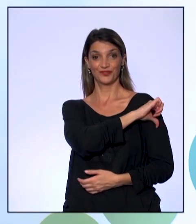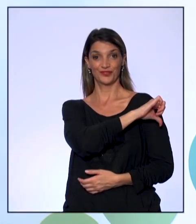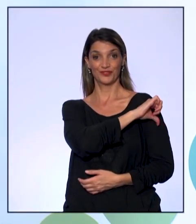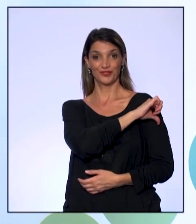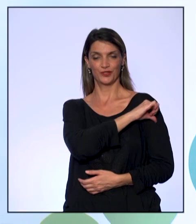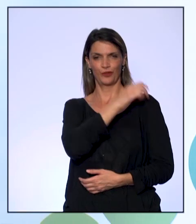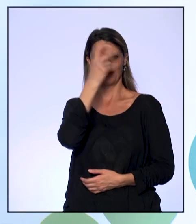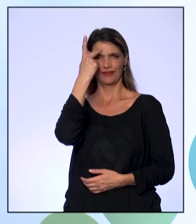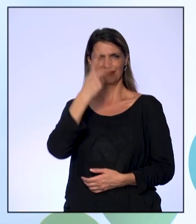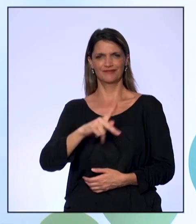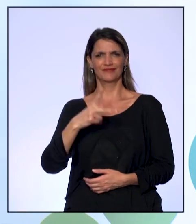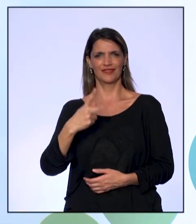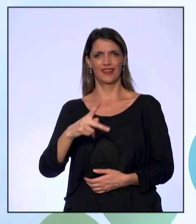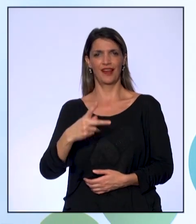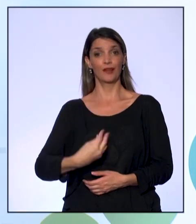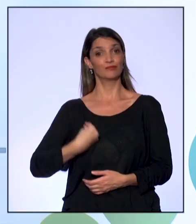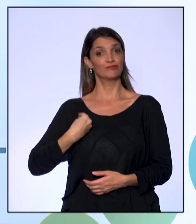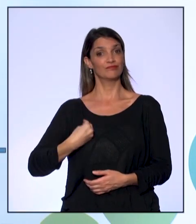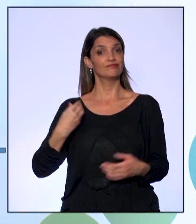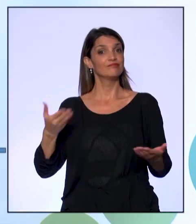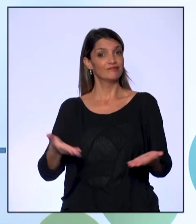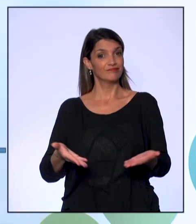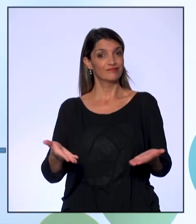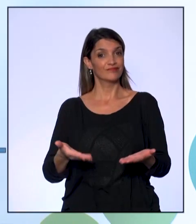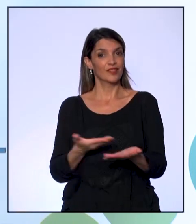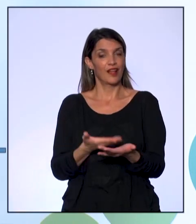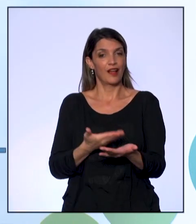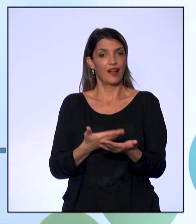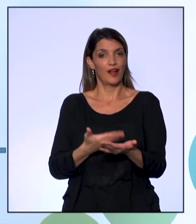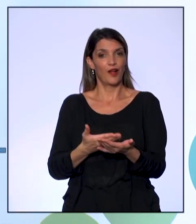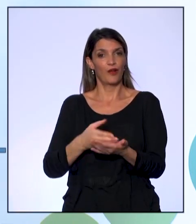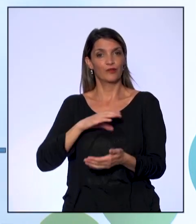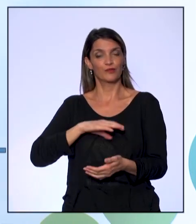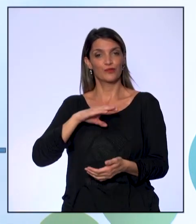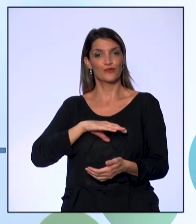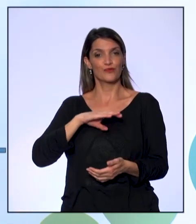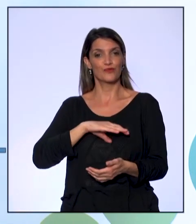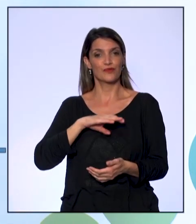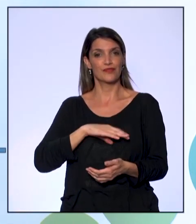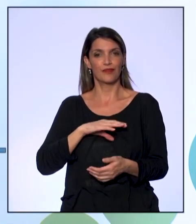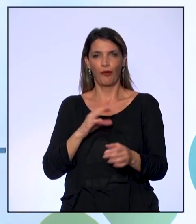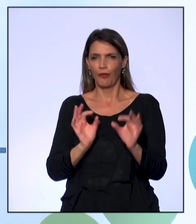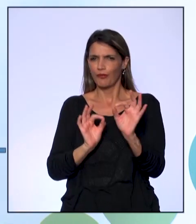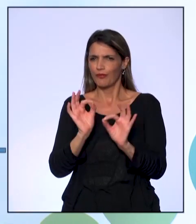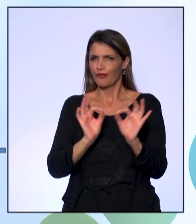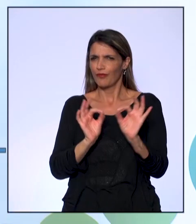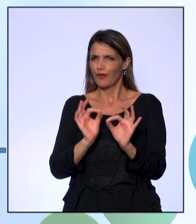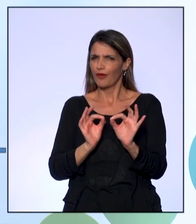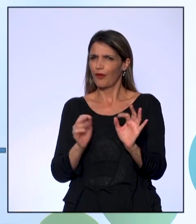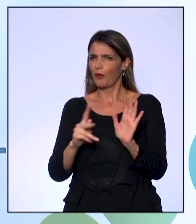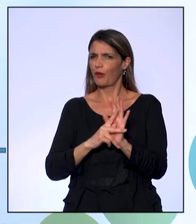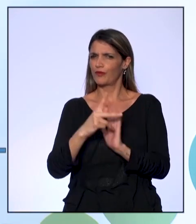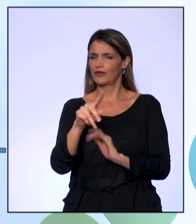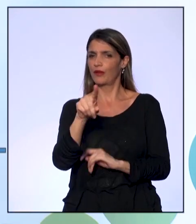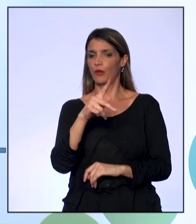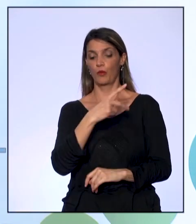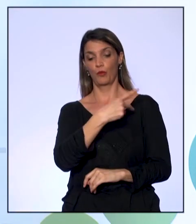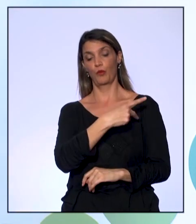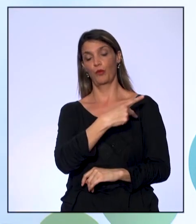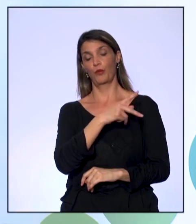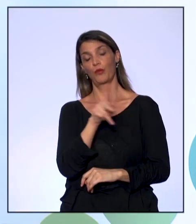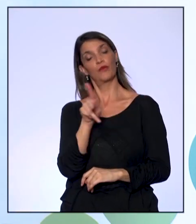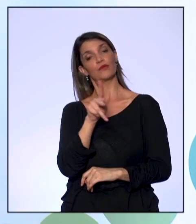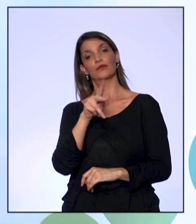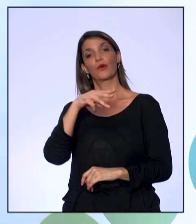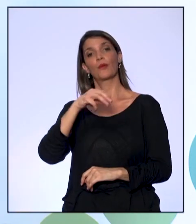do estado de são paulo estamos aqui mais uma vez com uma aula de língua portuguesa preparadinha para vocês eu sou professor mauro